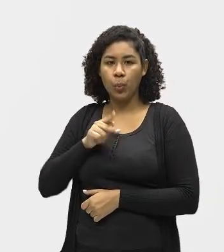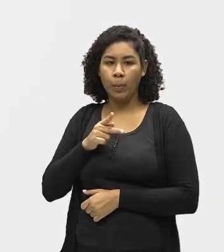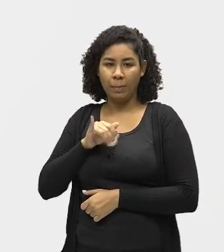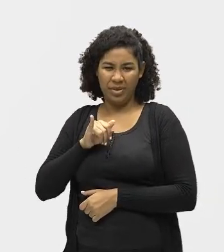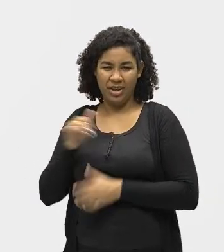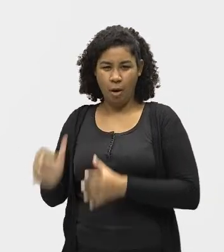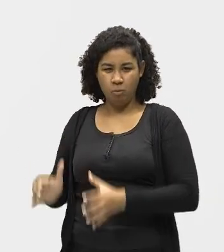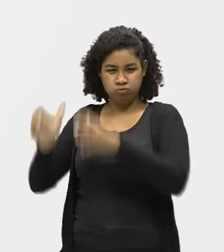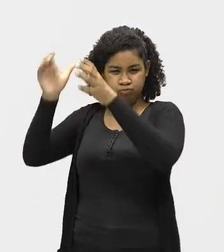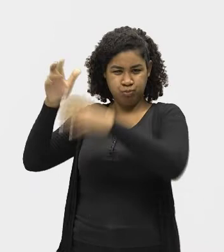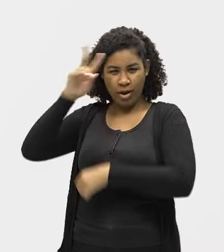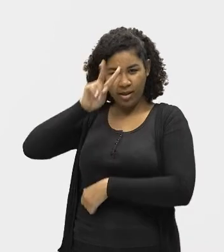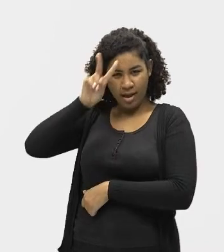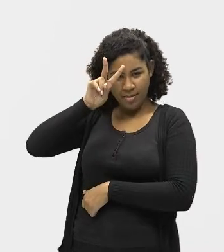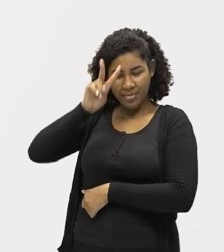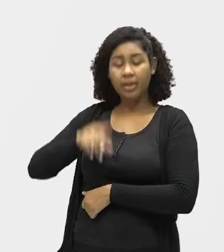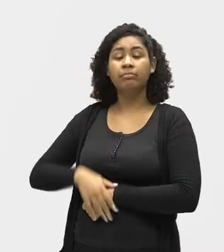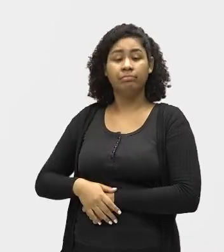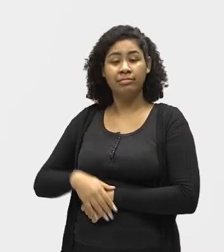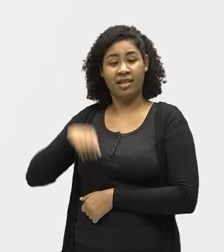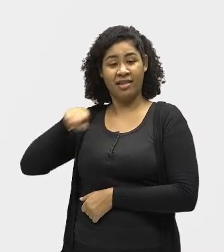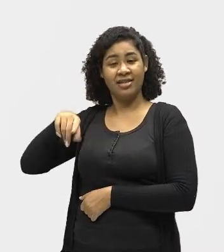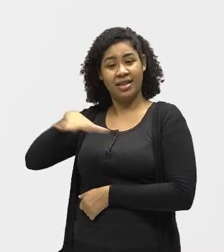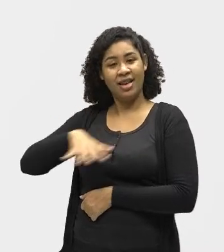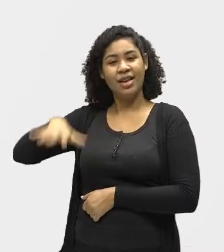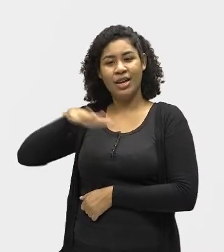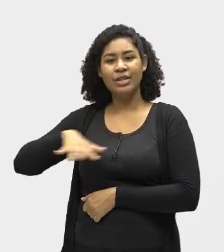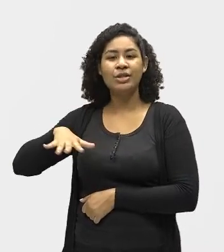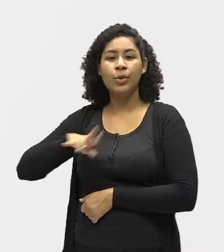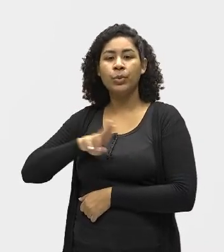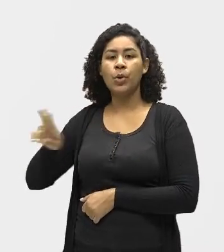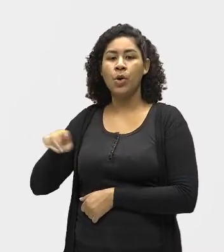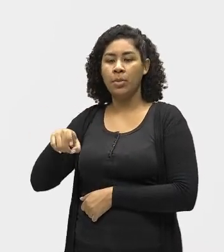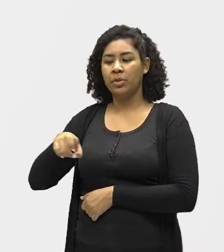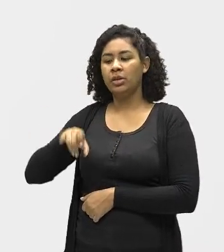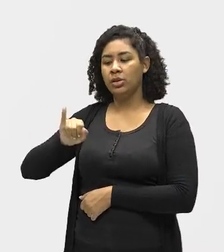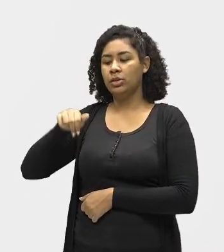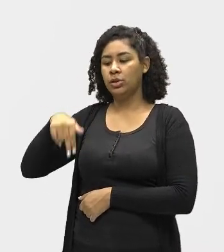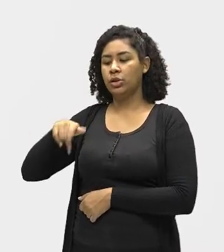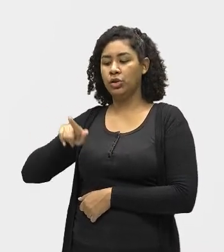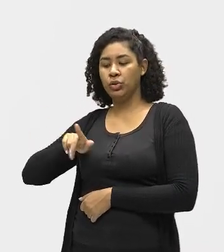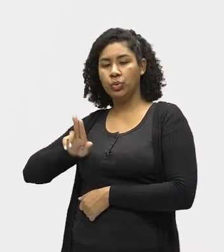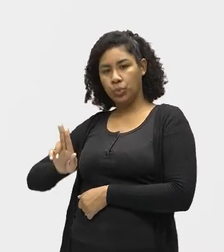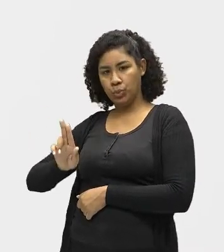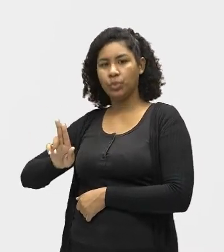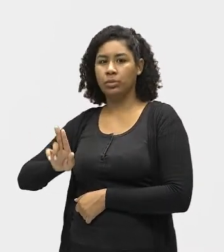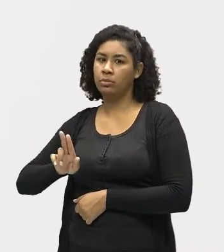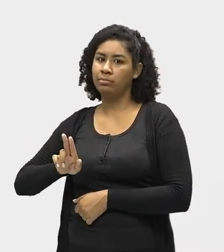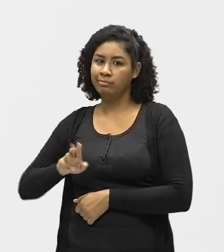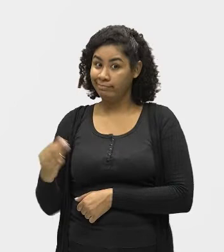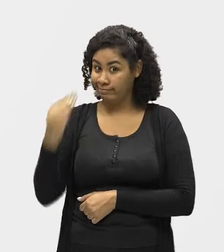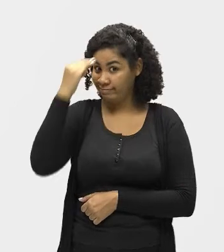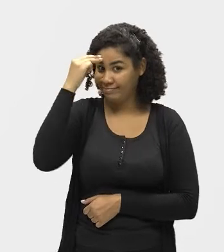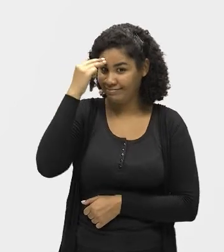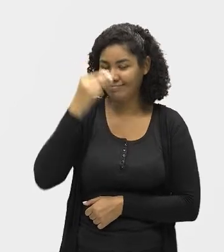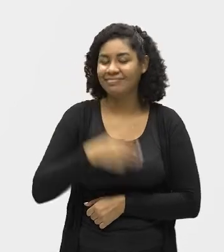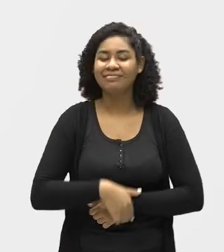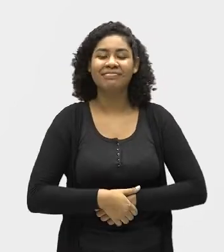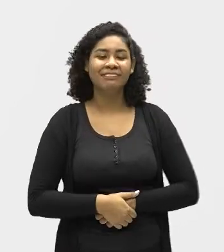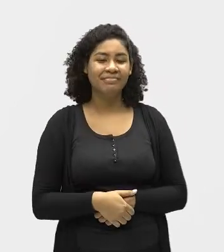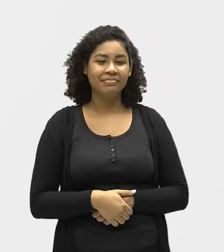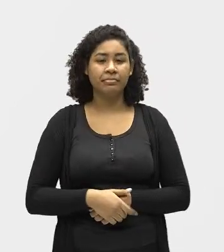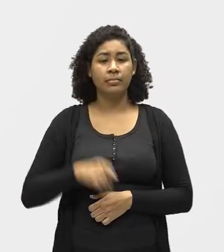aquelas festividades, são da região do Xingu, tá certo? Eu esqueci de citar naquele momento, mas guardem aí para vocês. Lá nós temos cerca